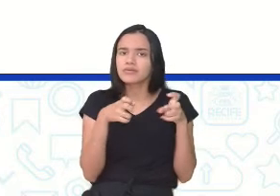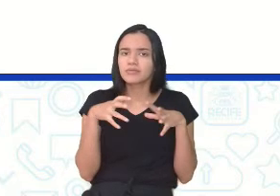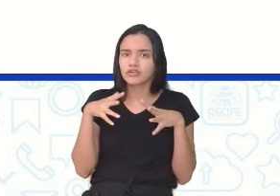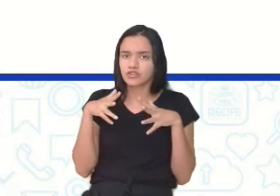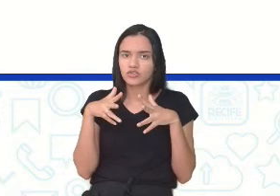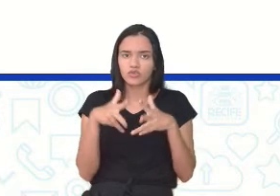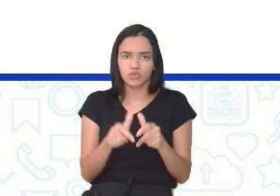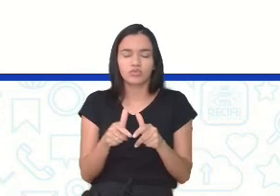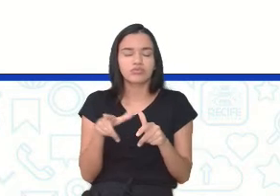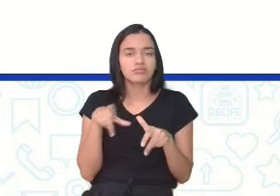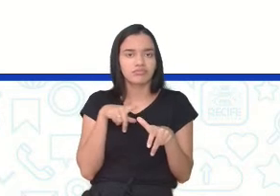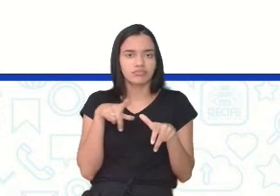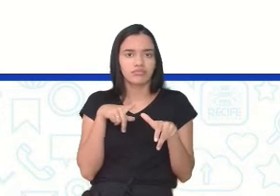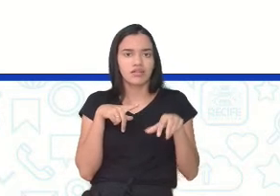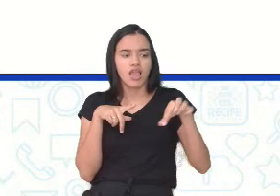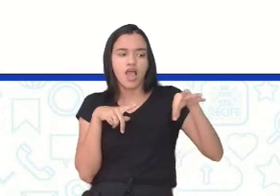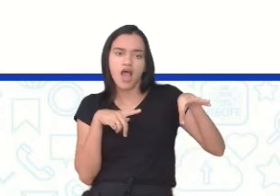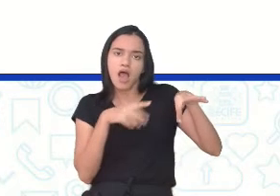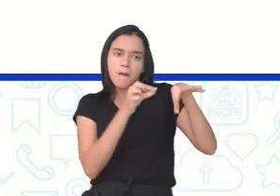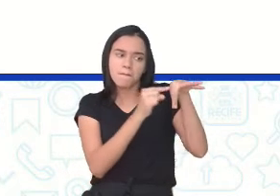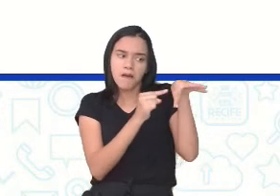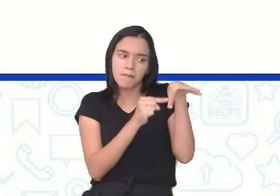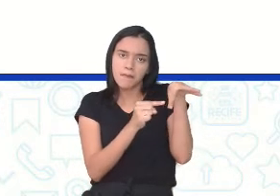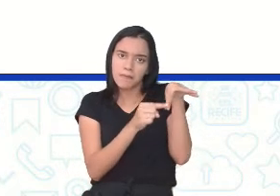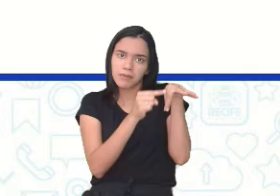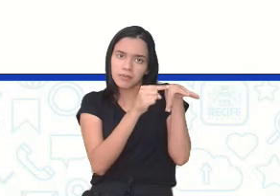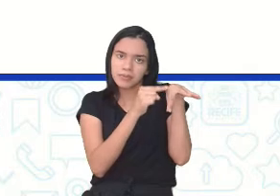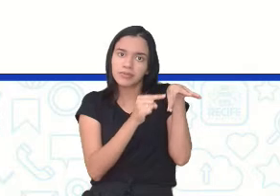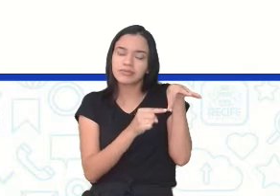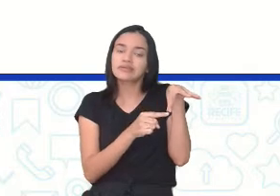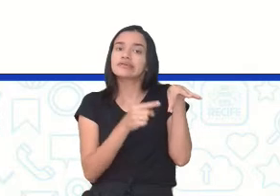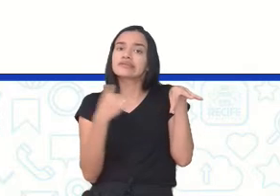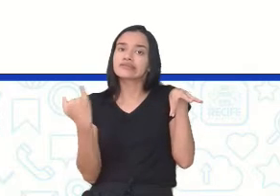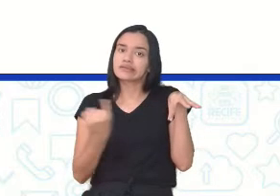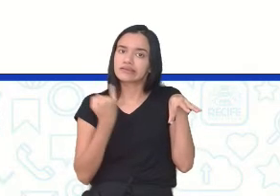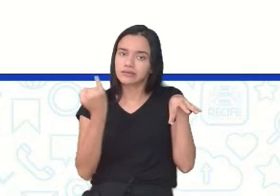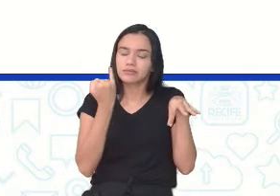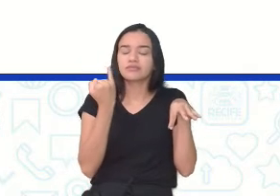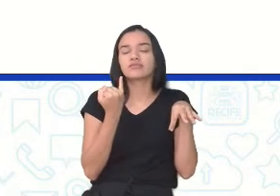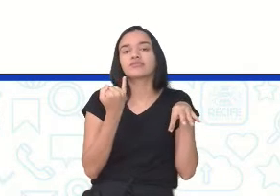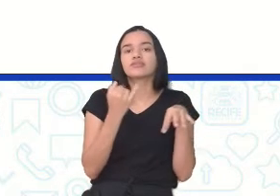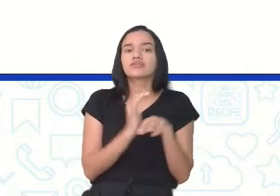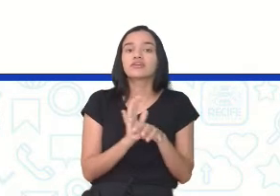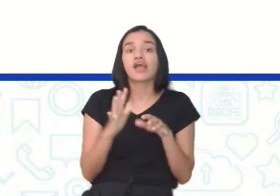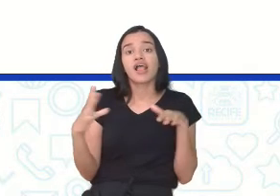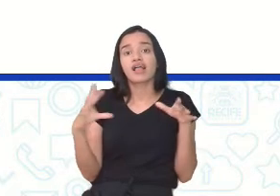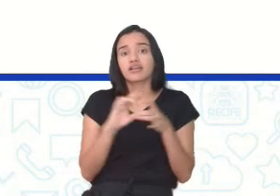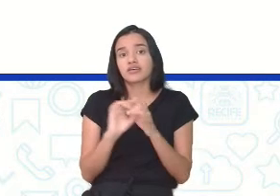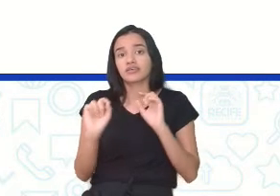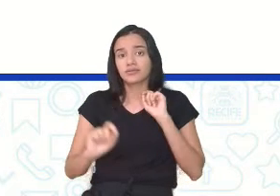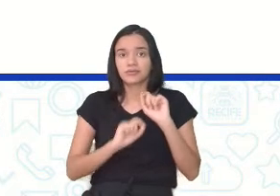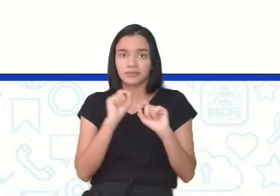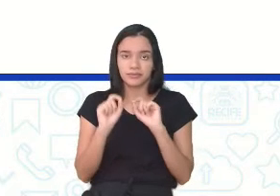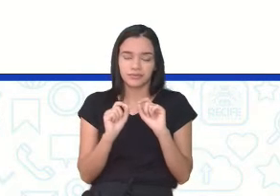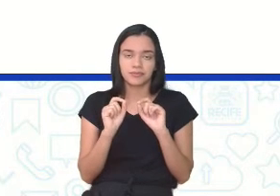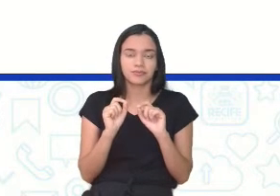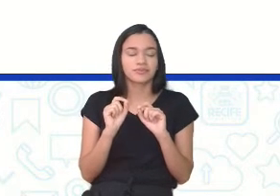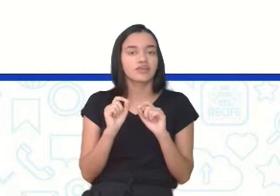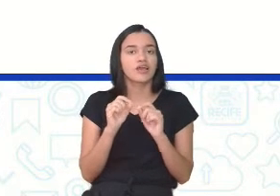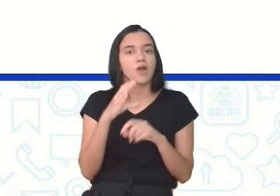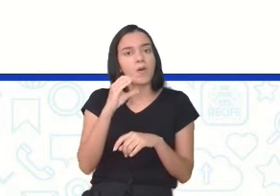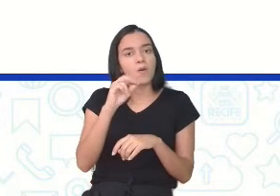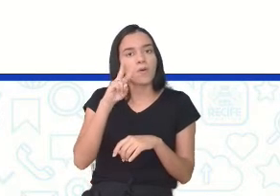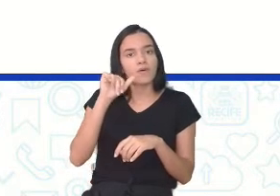eles têm a sua importância, eles estão todos interligados. E essa ligação faz com que o